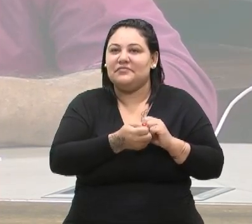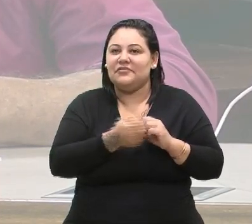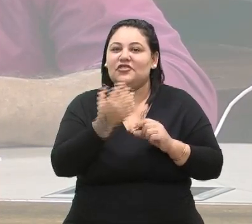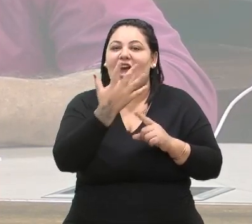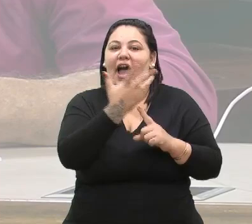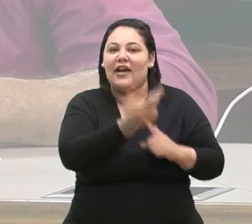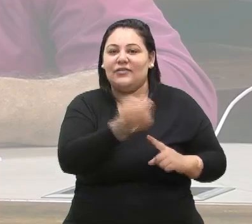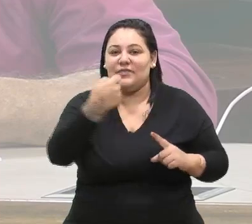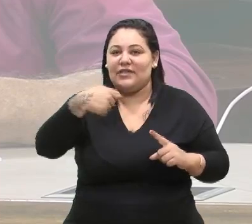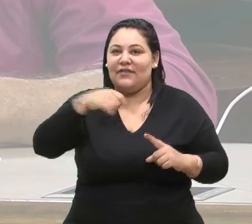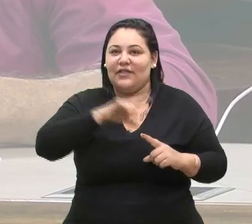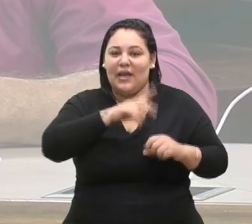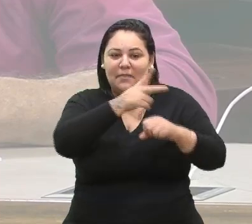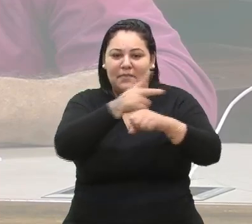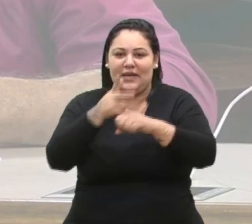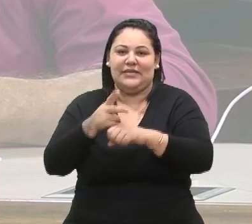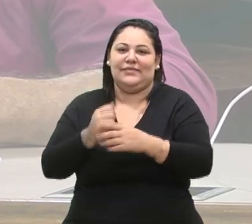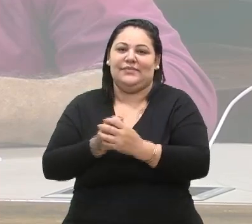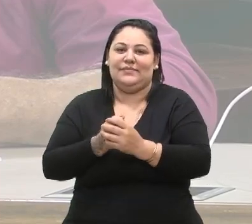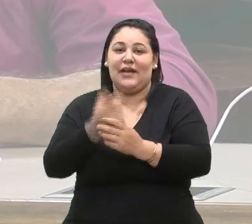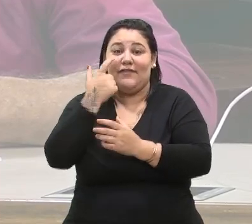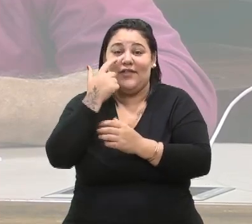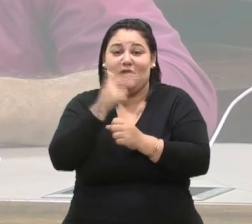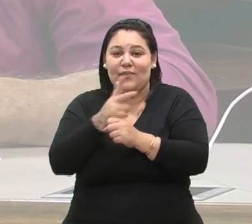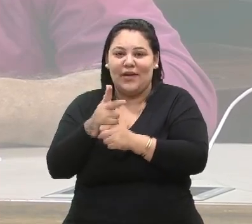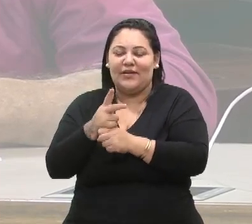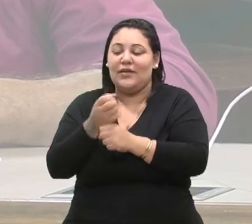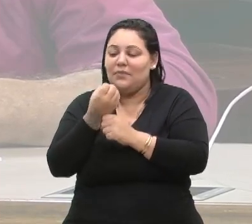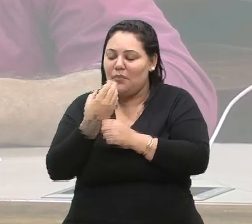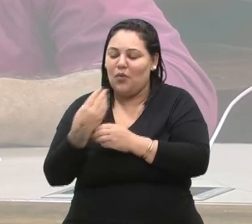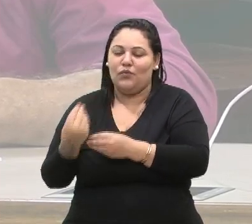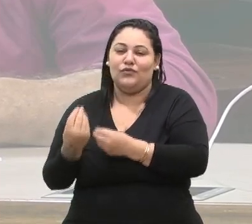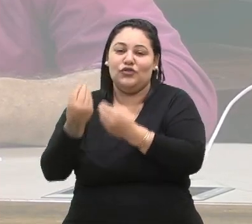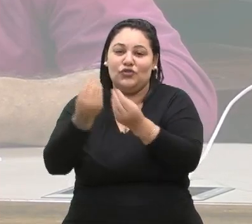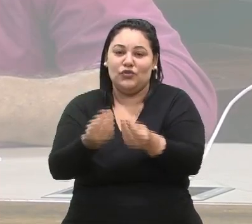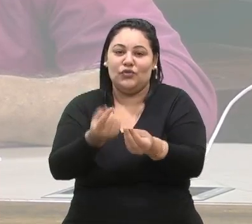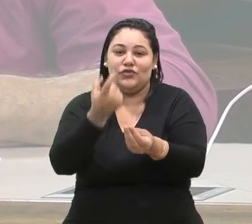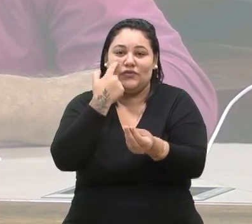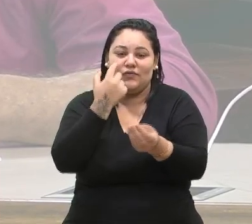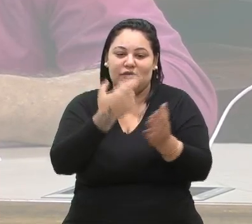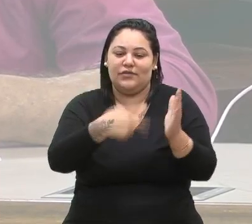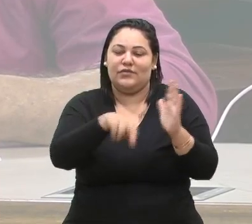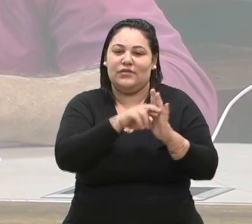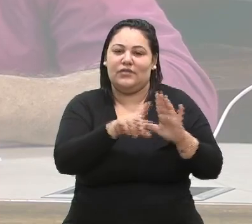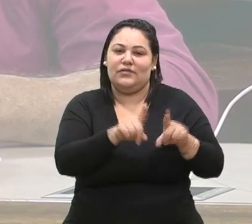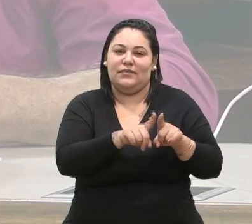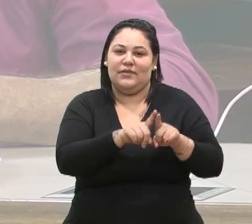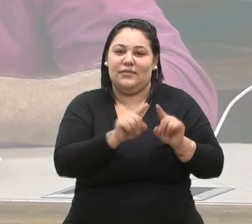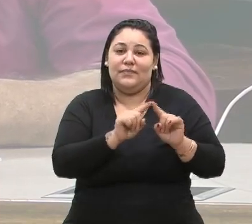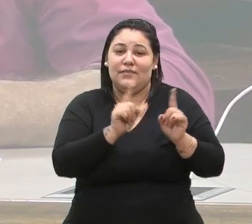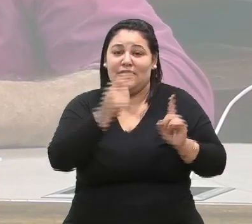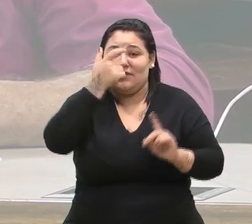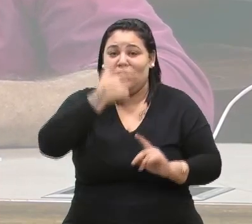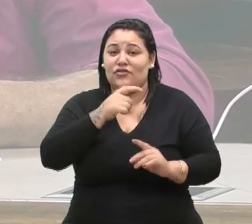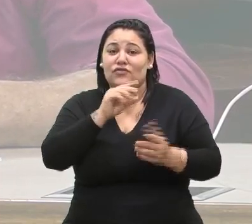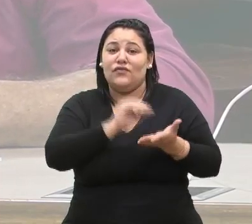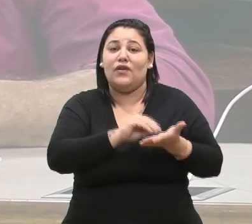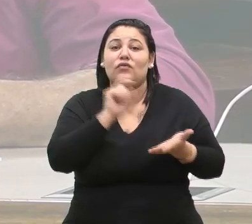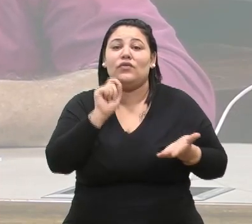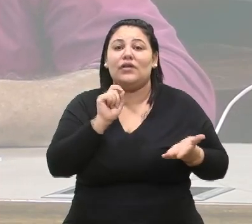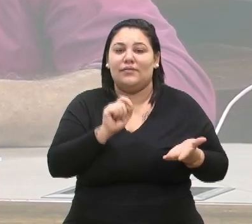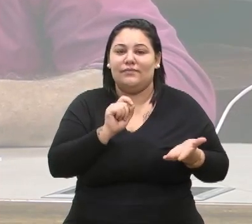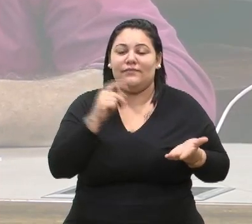daqui. Que bom que quando é doado a gente vê o resultado, né? Mas eu acho que falta o quê, vereador